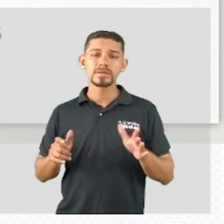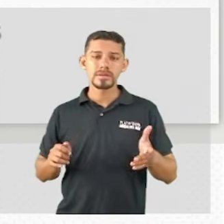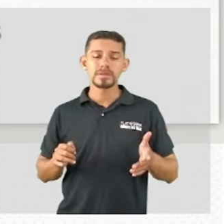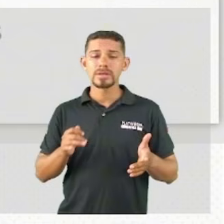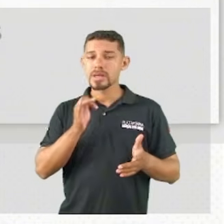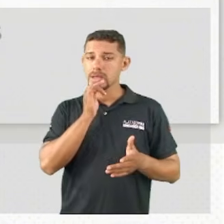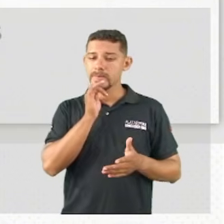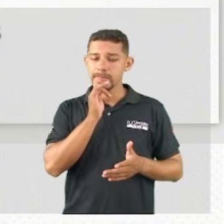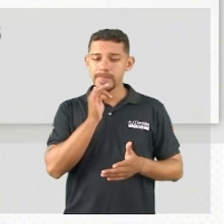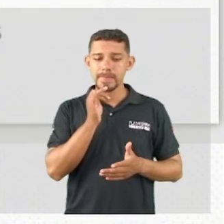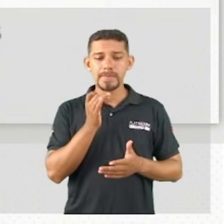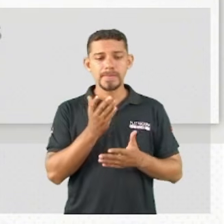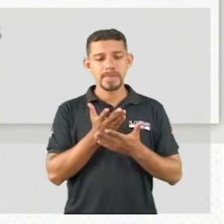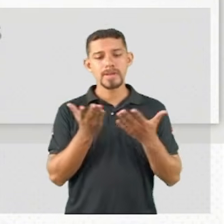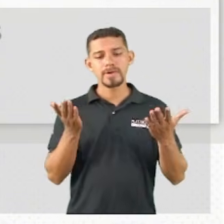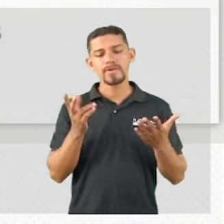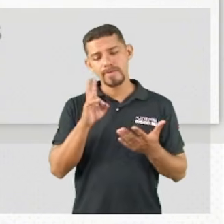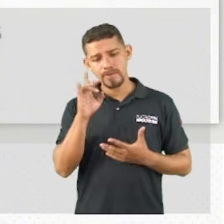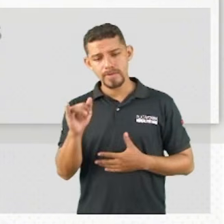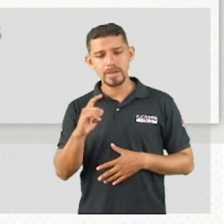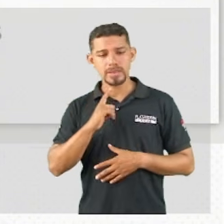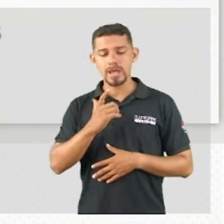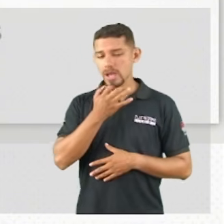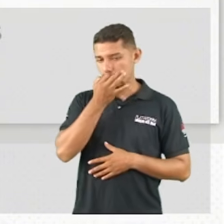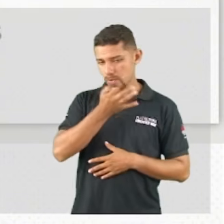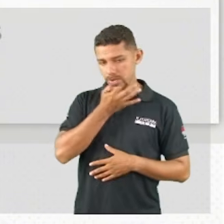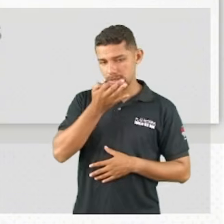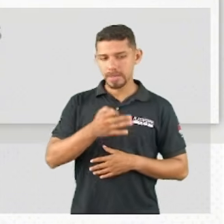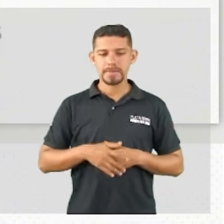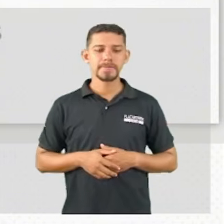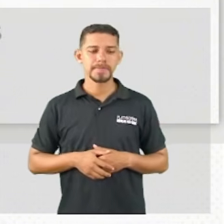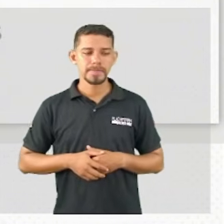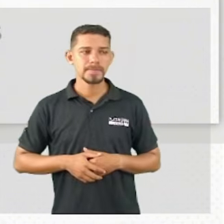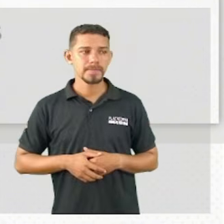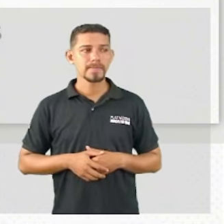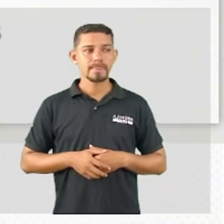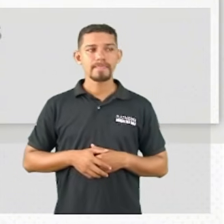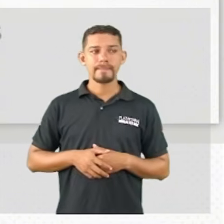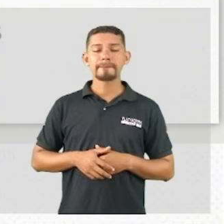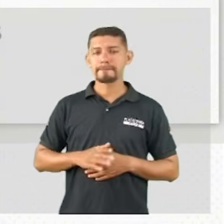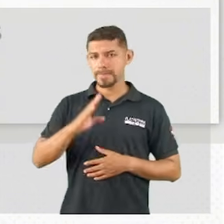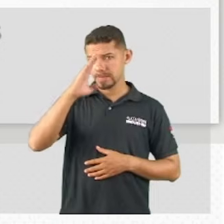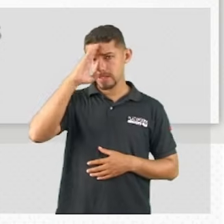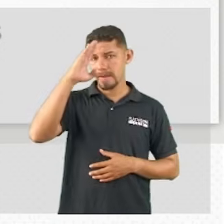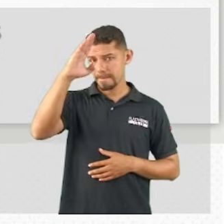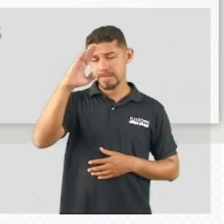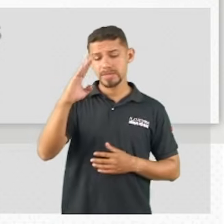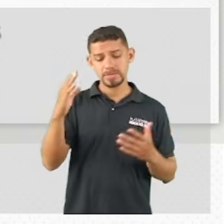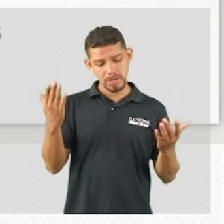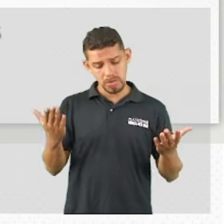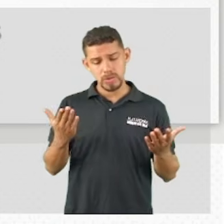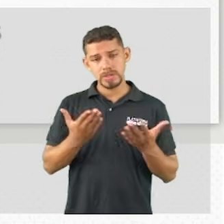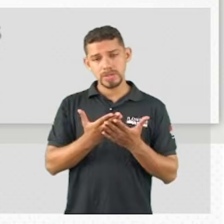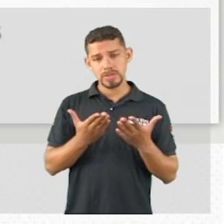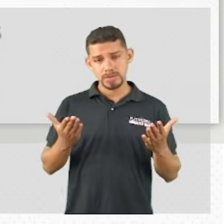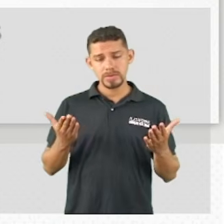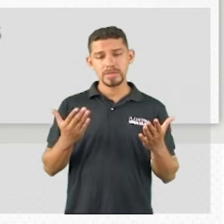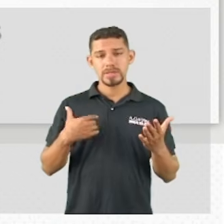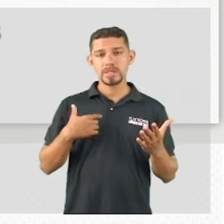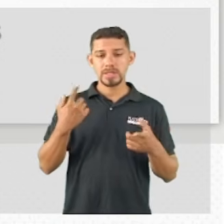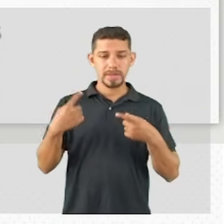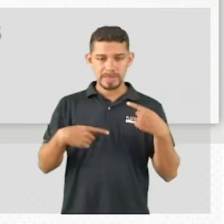esses debatedores, vão estar lá argumentando, né? Então, é uma figura principal, né? Uma das figuras principais são